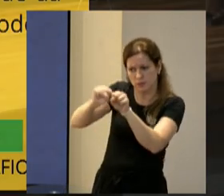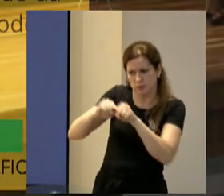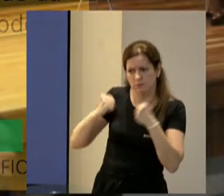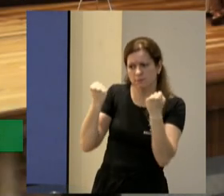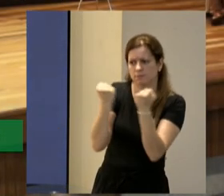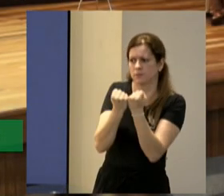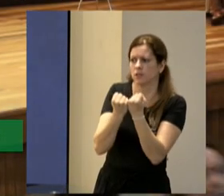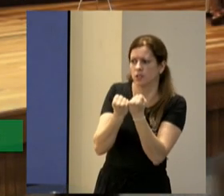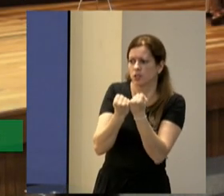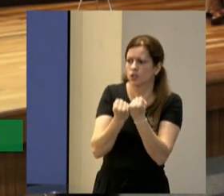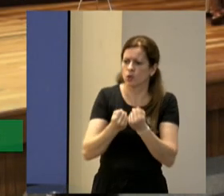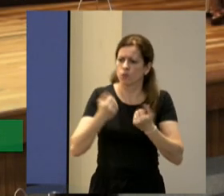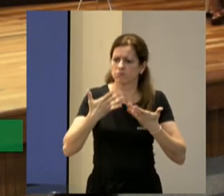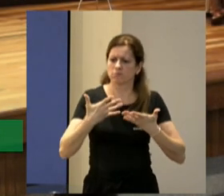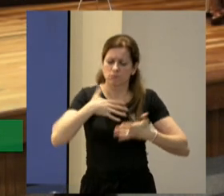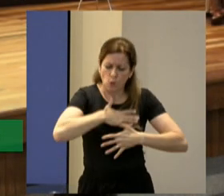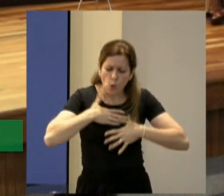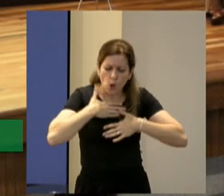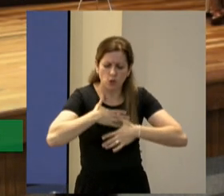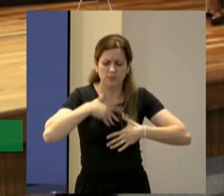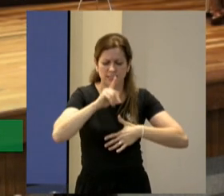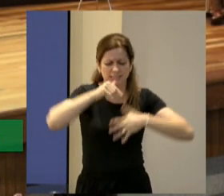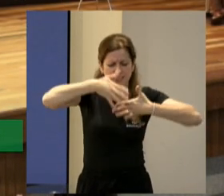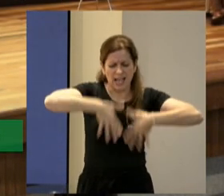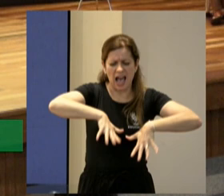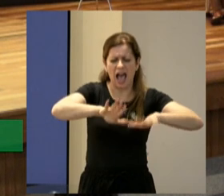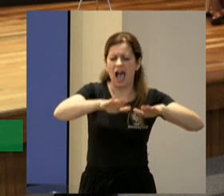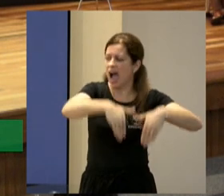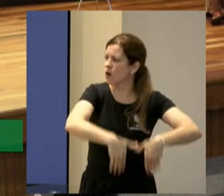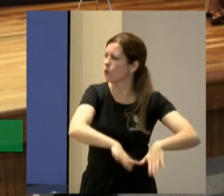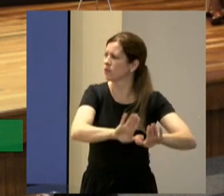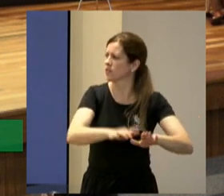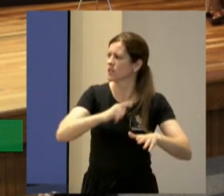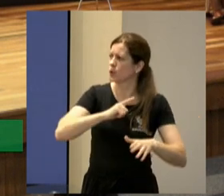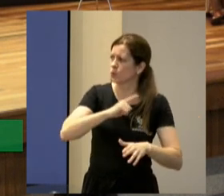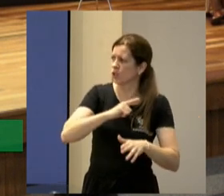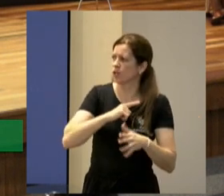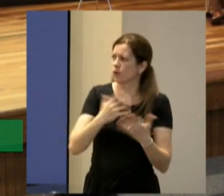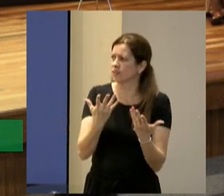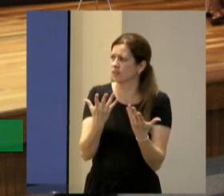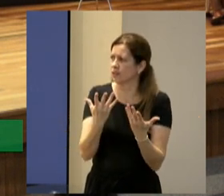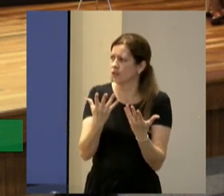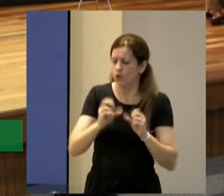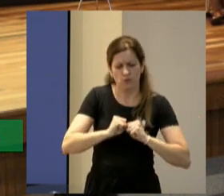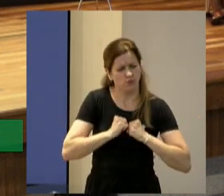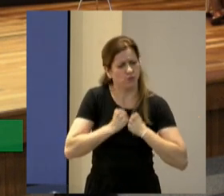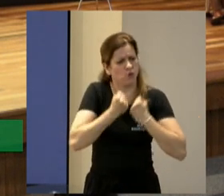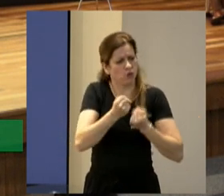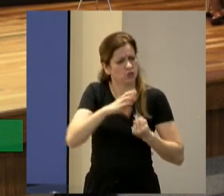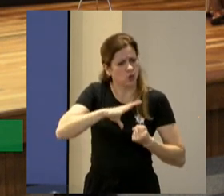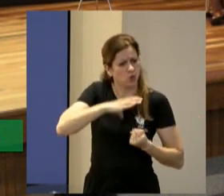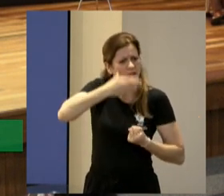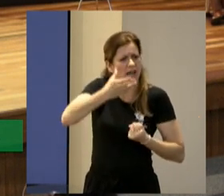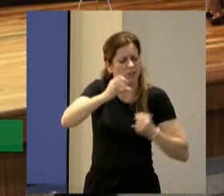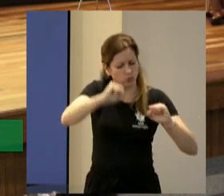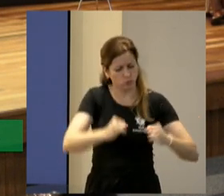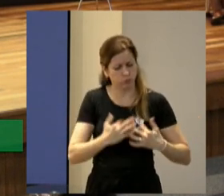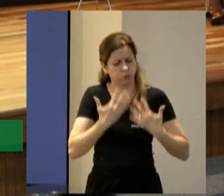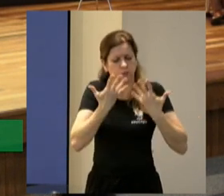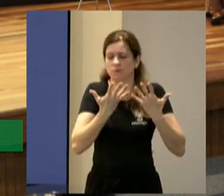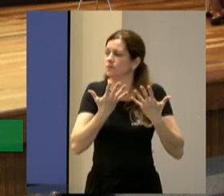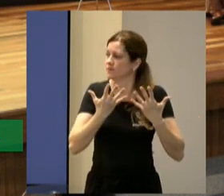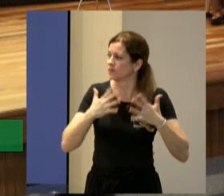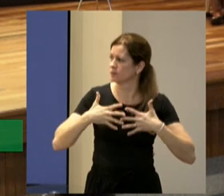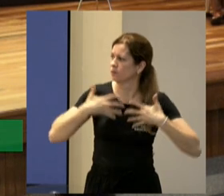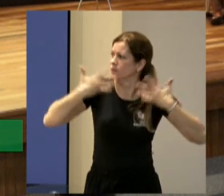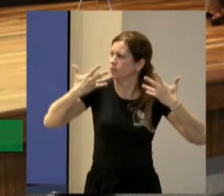banho. É aqui no seminário onde eu me fortaleço, onde eu vou para o meu ambiente de trabalho mais fortalecida, me sentindo